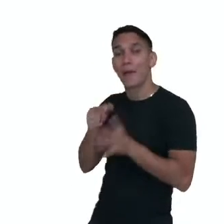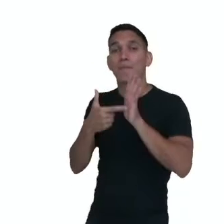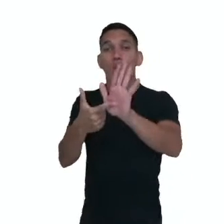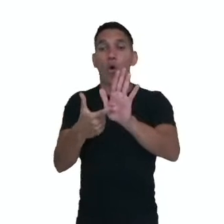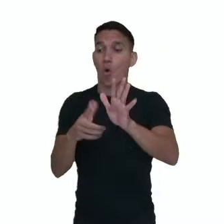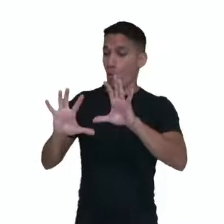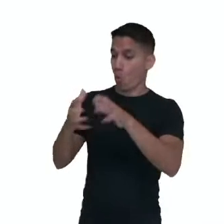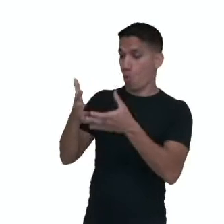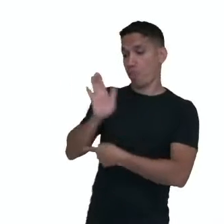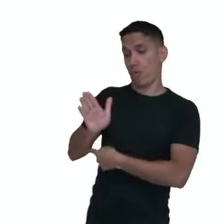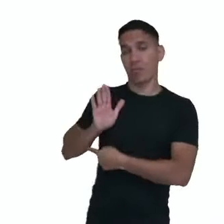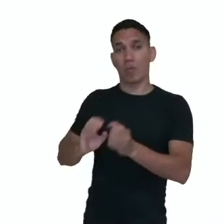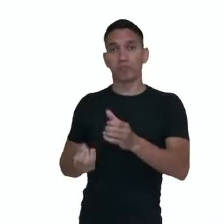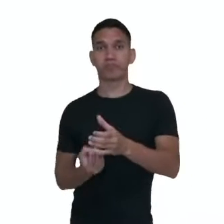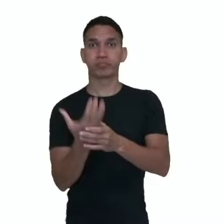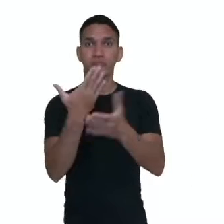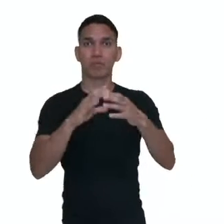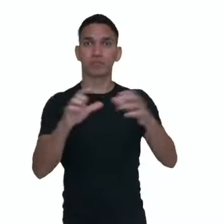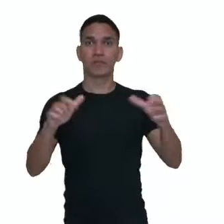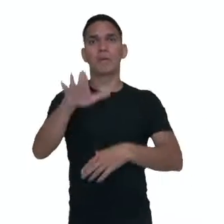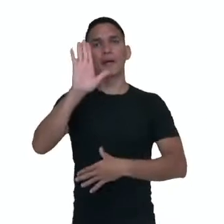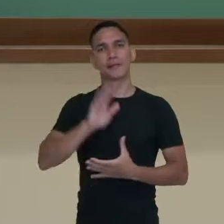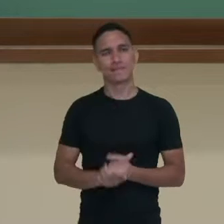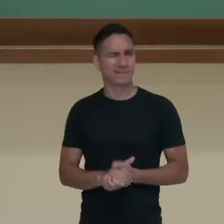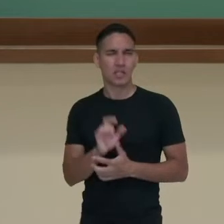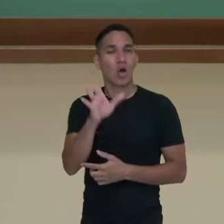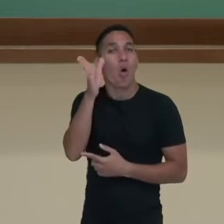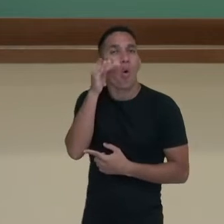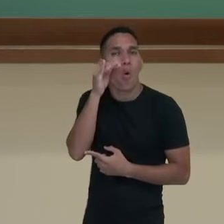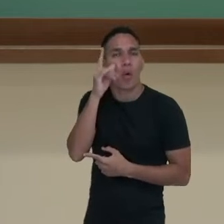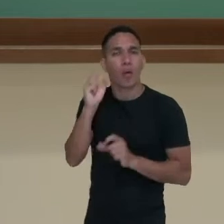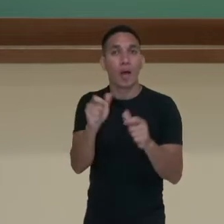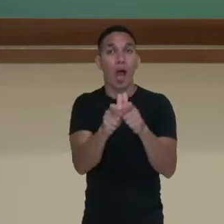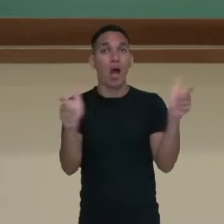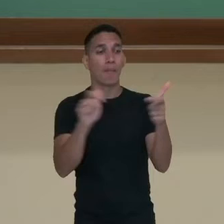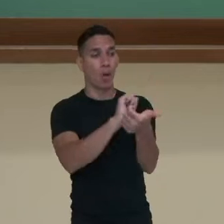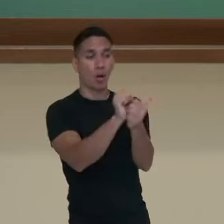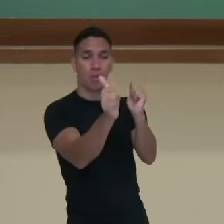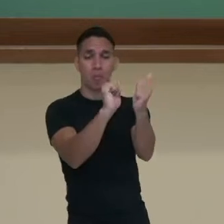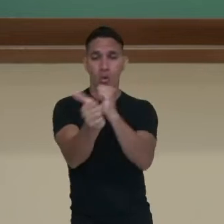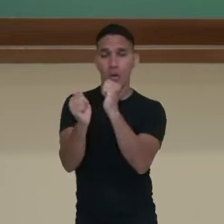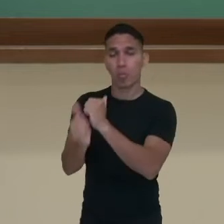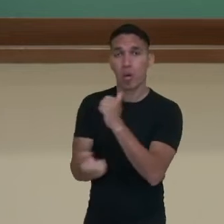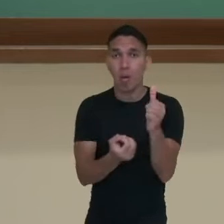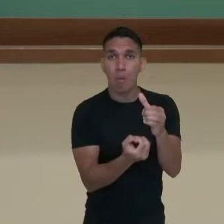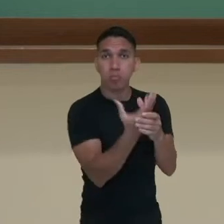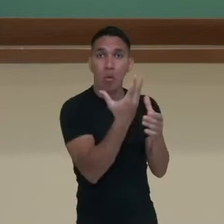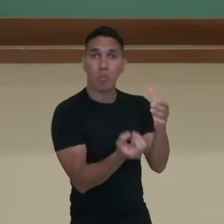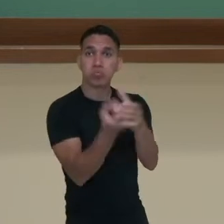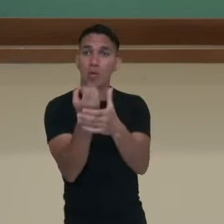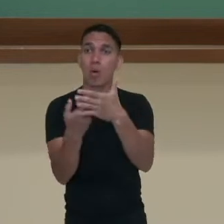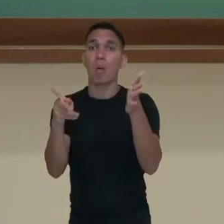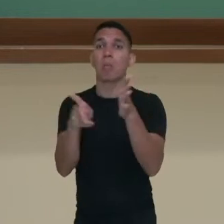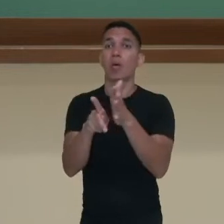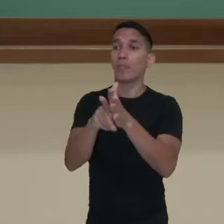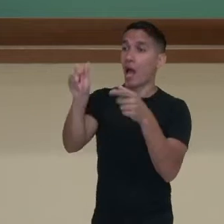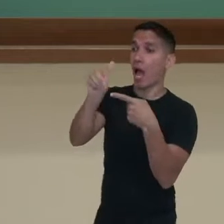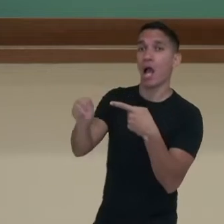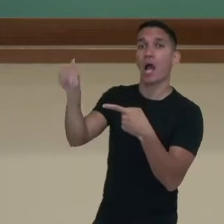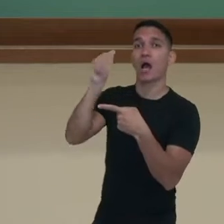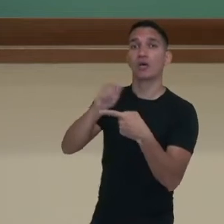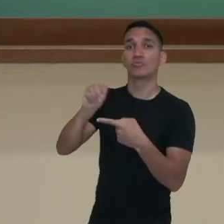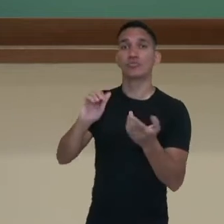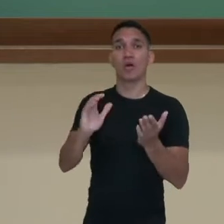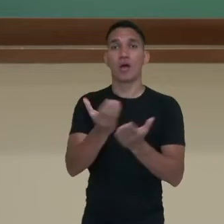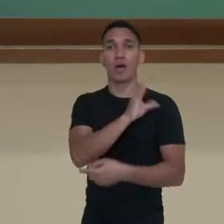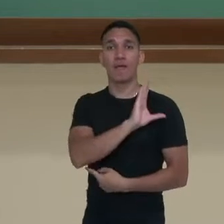burguesa emergente. Como curiosidade, a maioria dos esportes eles surgiram nas associações cristãs dos moços,